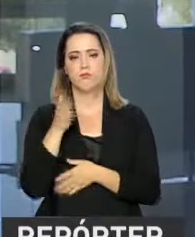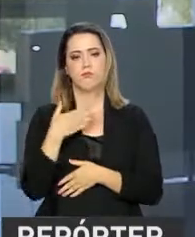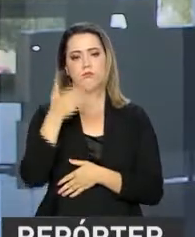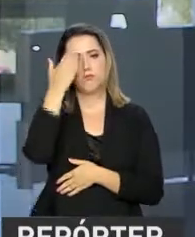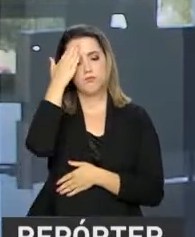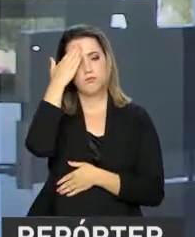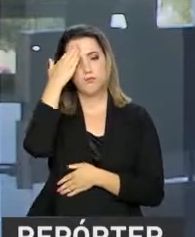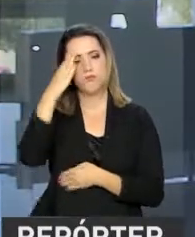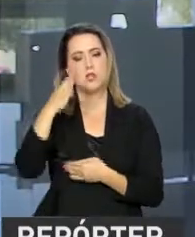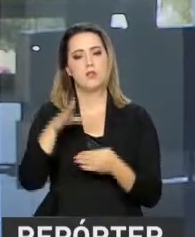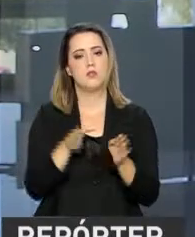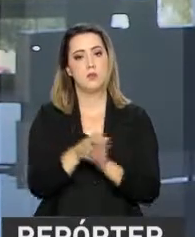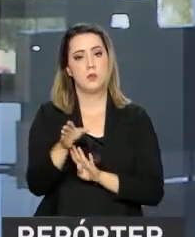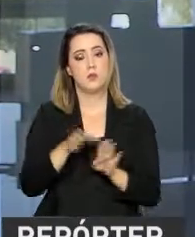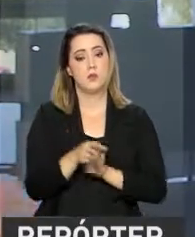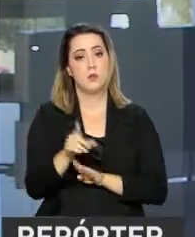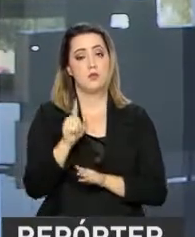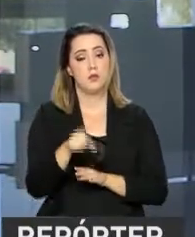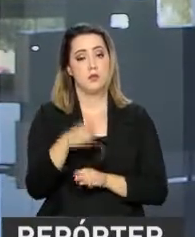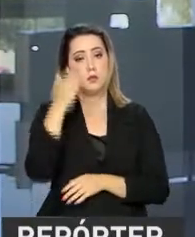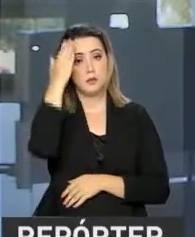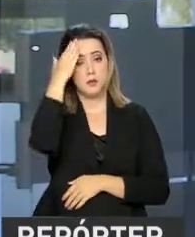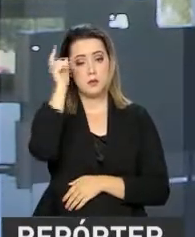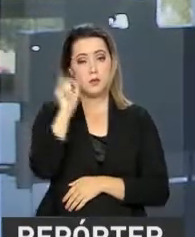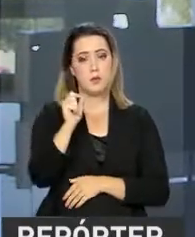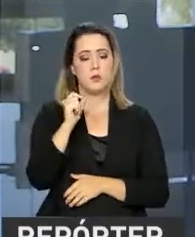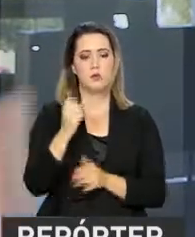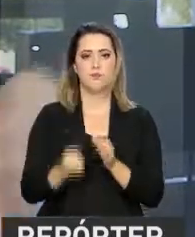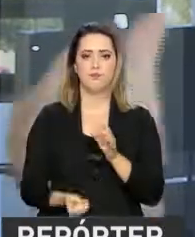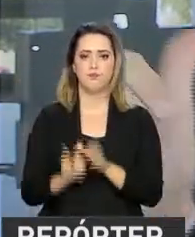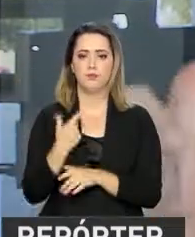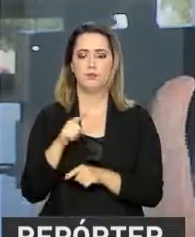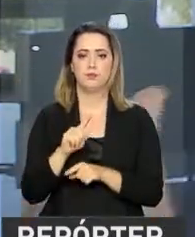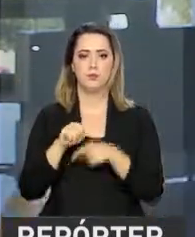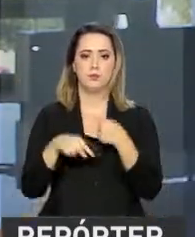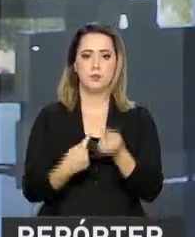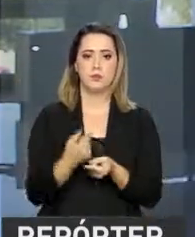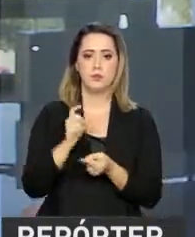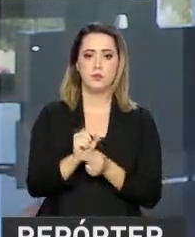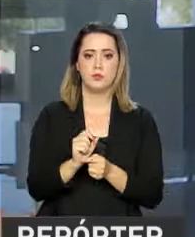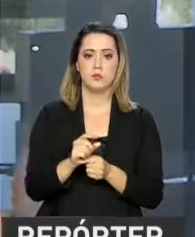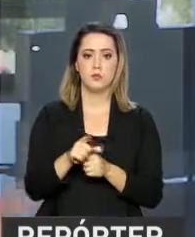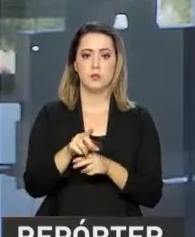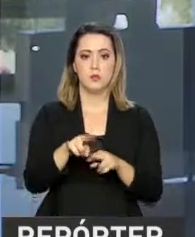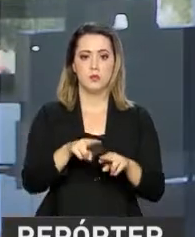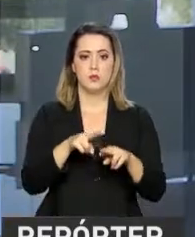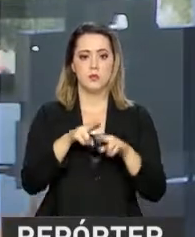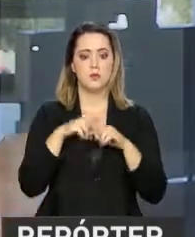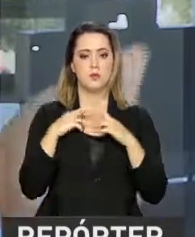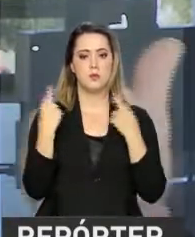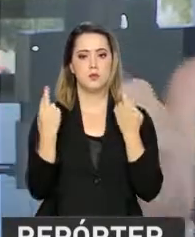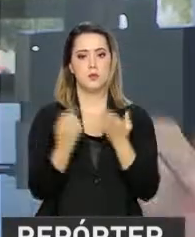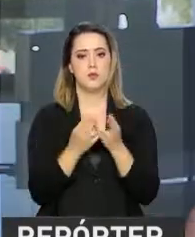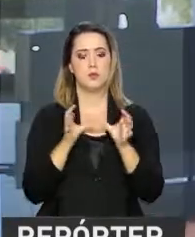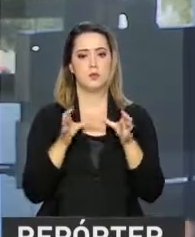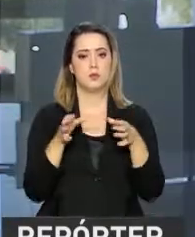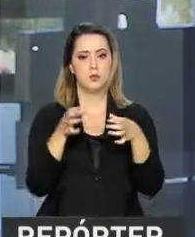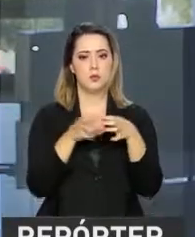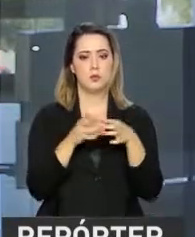receber sugestões, já saber aquilo que o Conselho está produzindo e para depois, através da reunião do Pleno e das